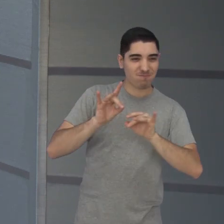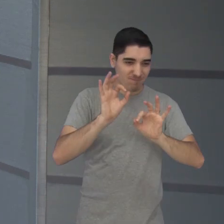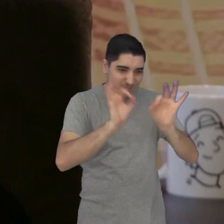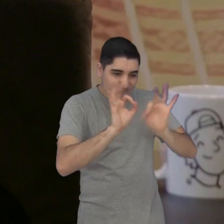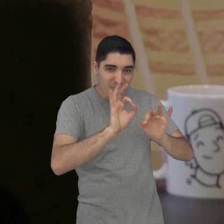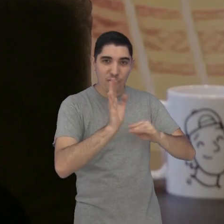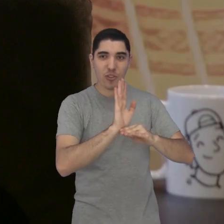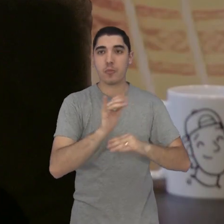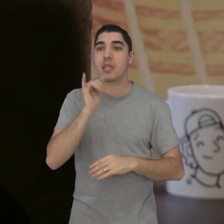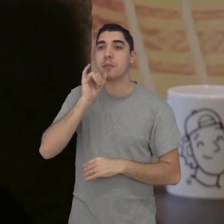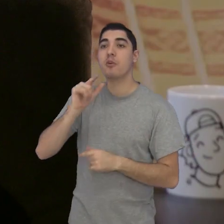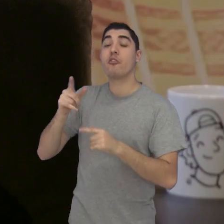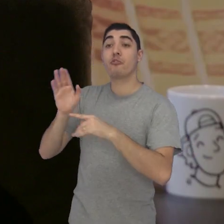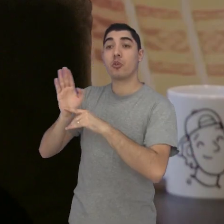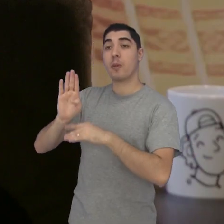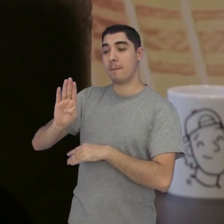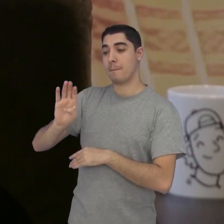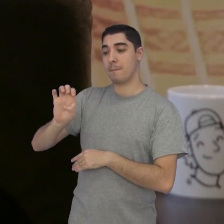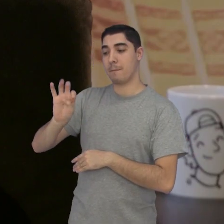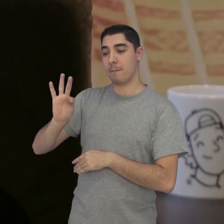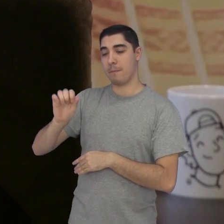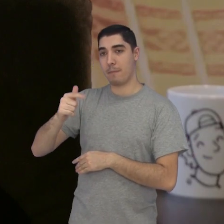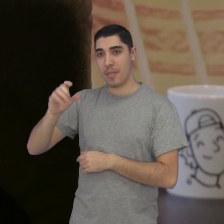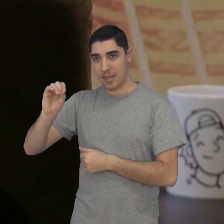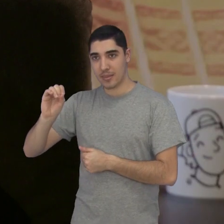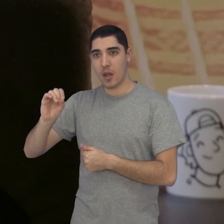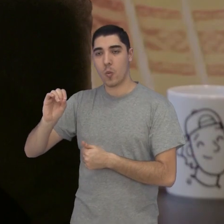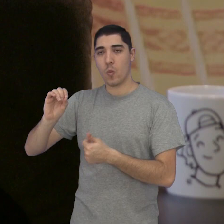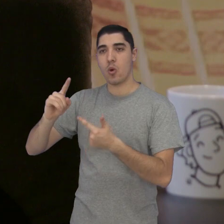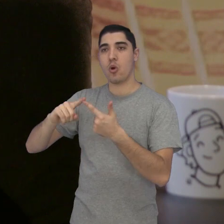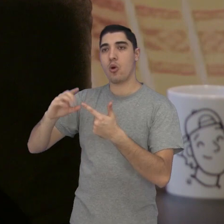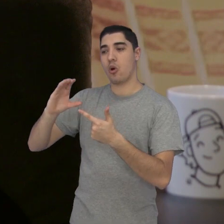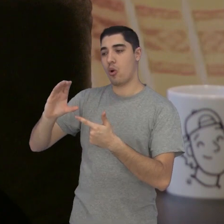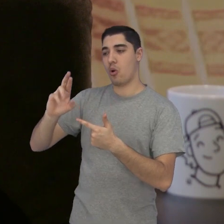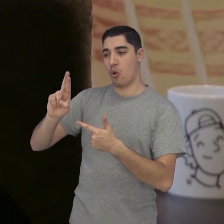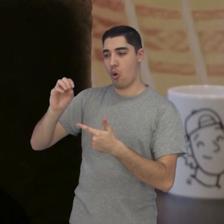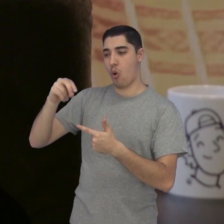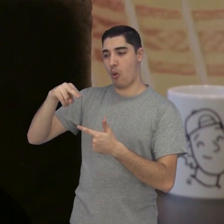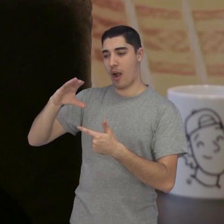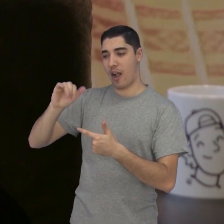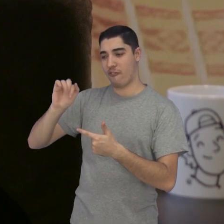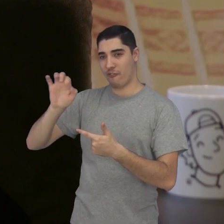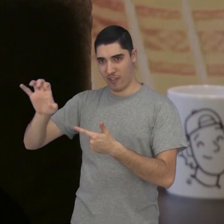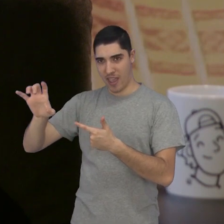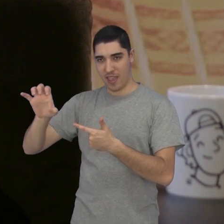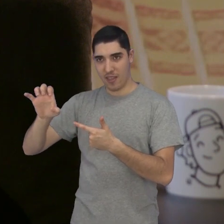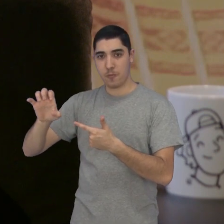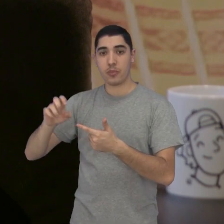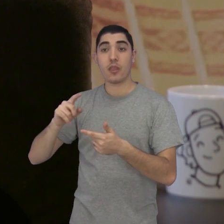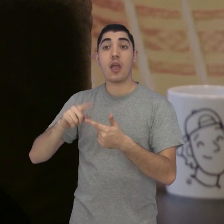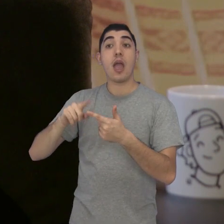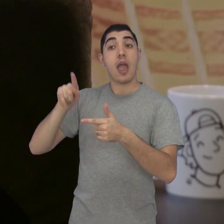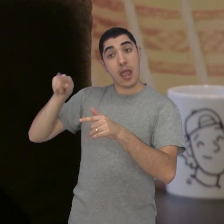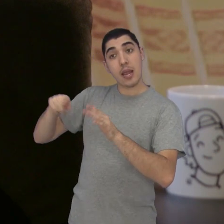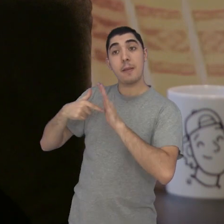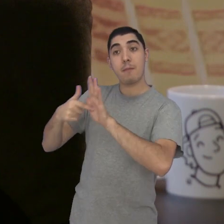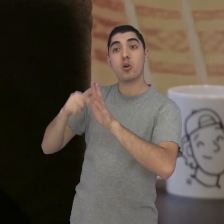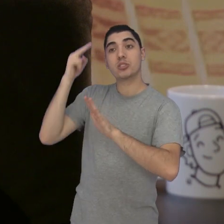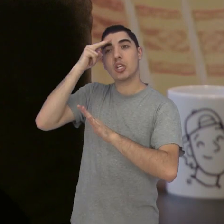exemplo, o filme Betão Roncaferro. Betão Roncaferro. Isso, de 71. é o filme que ele retrata a vida no